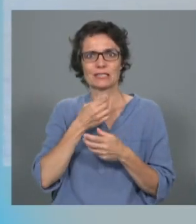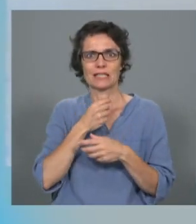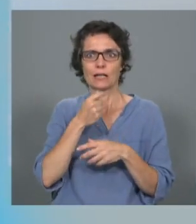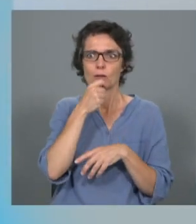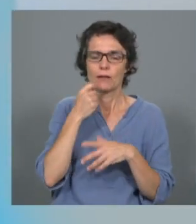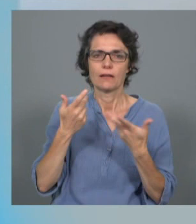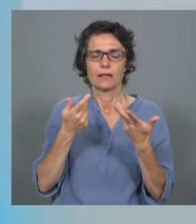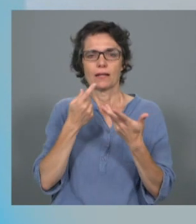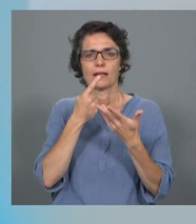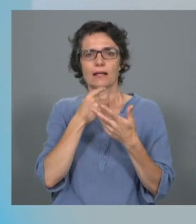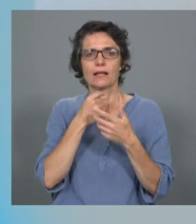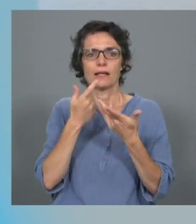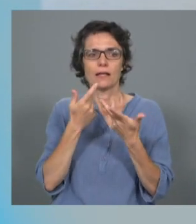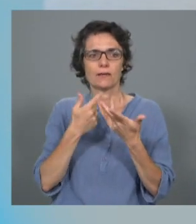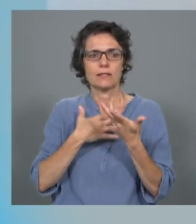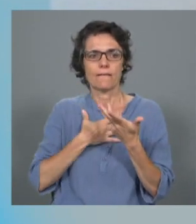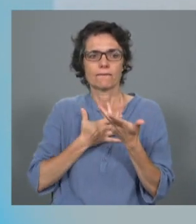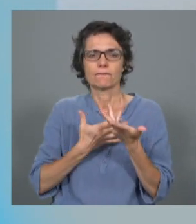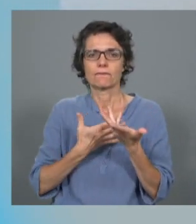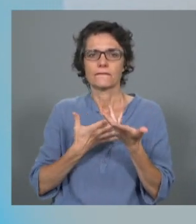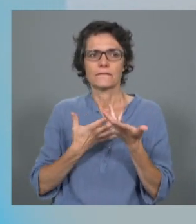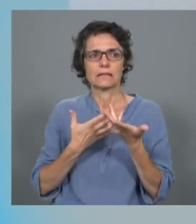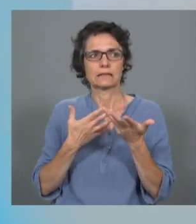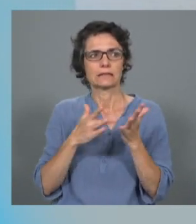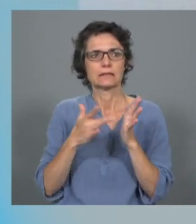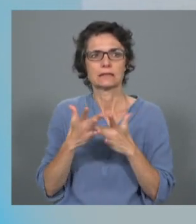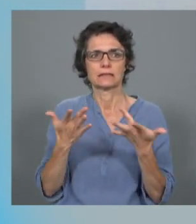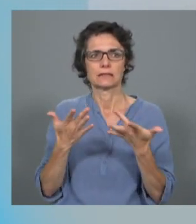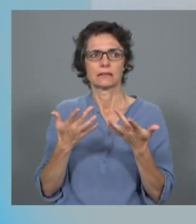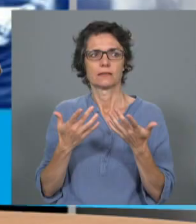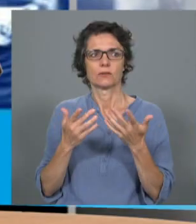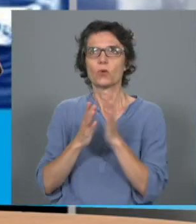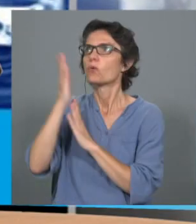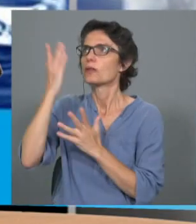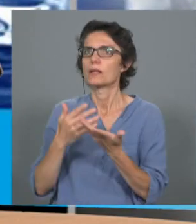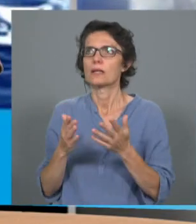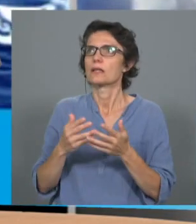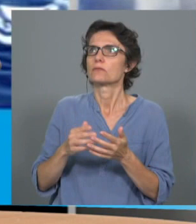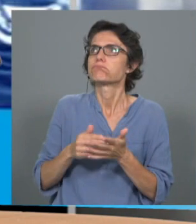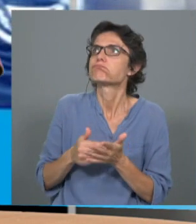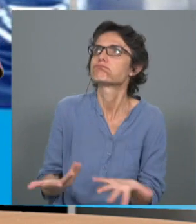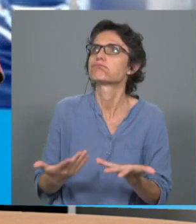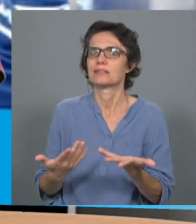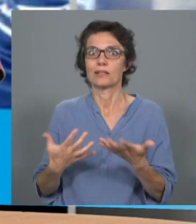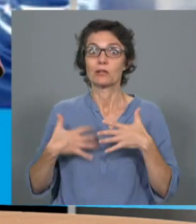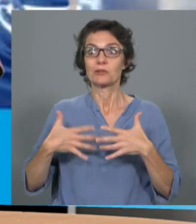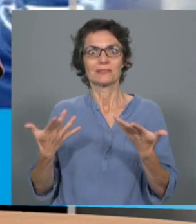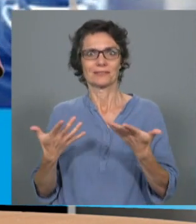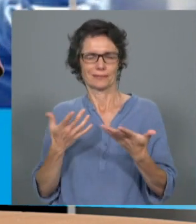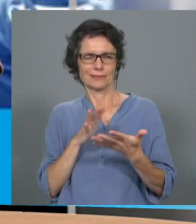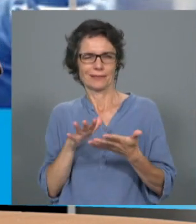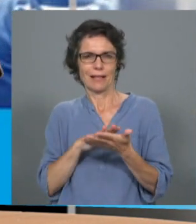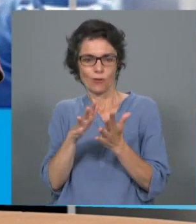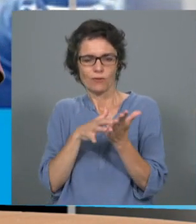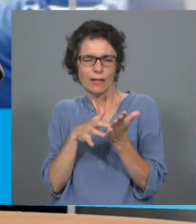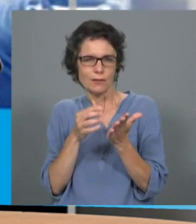Deus, a presença, a intervenção. Pois. E lá está. Sim, olha, é verdade, nem tinha pensado nisso. E,